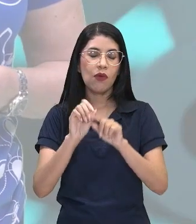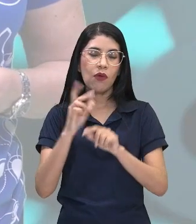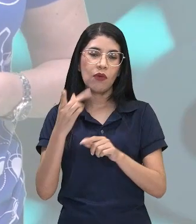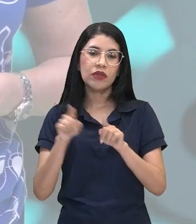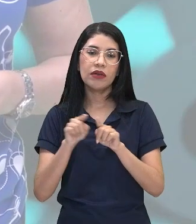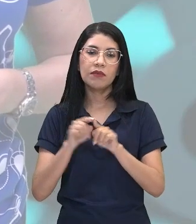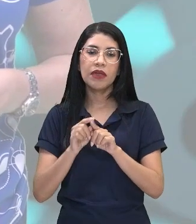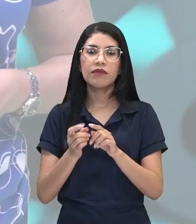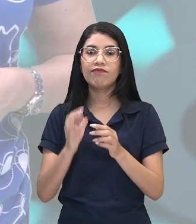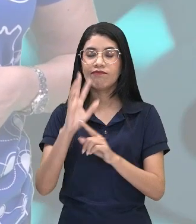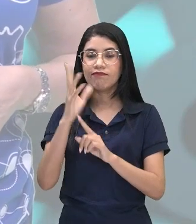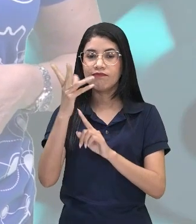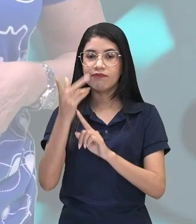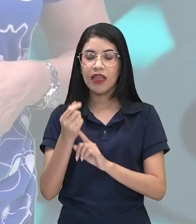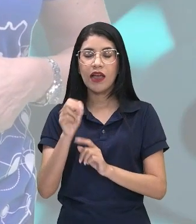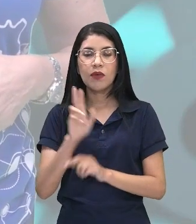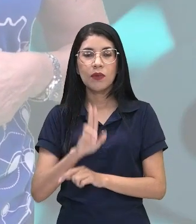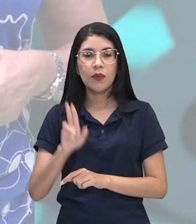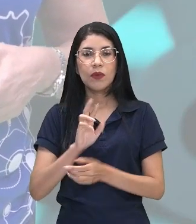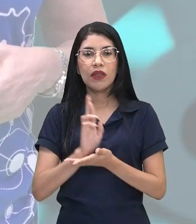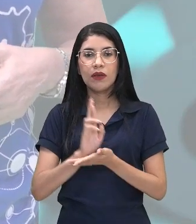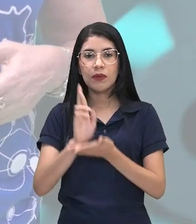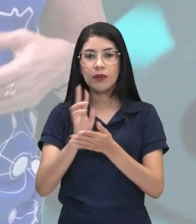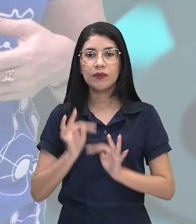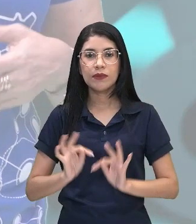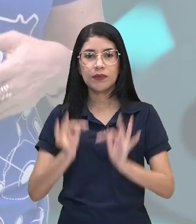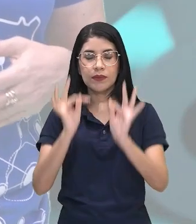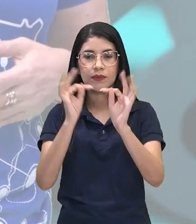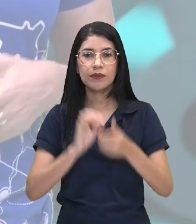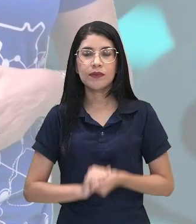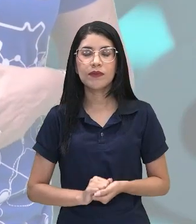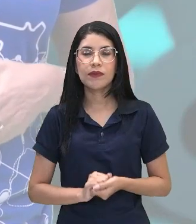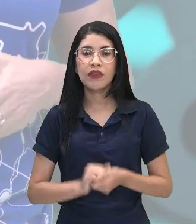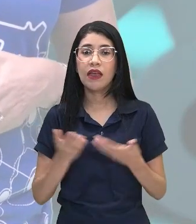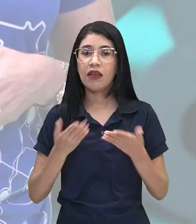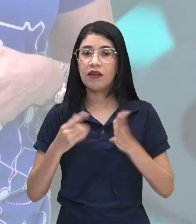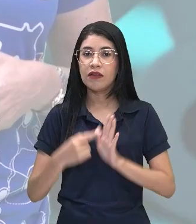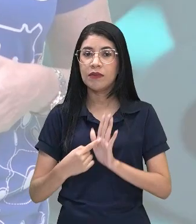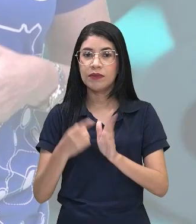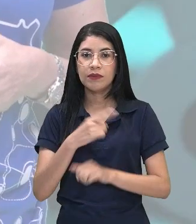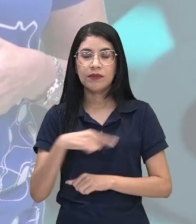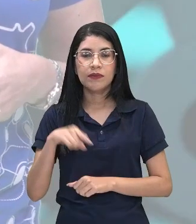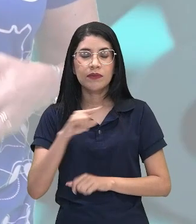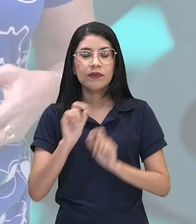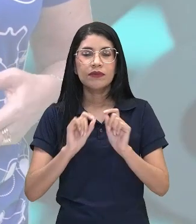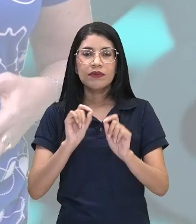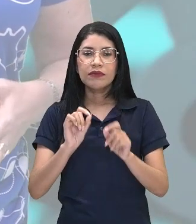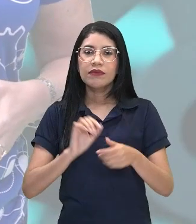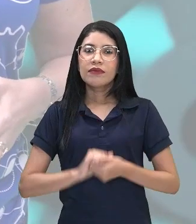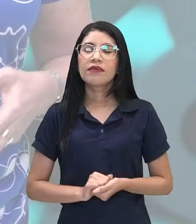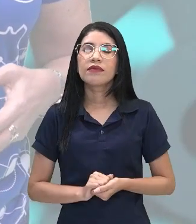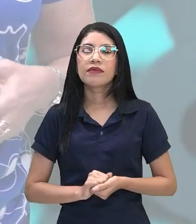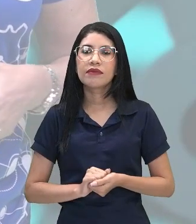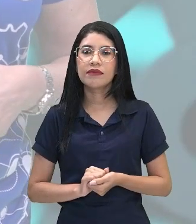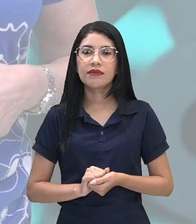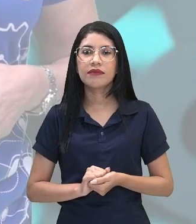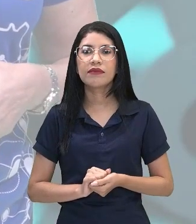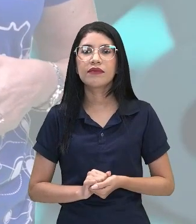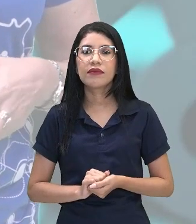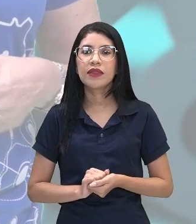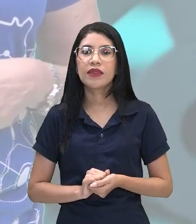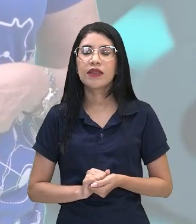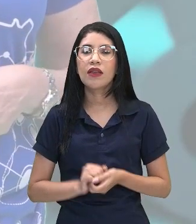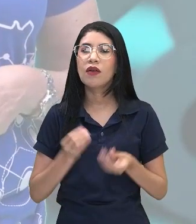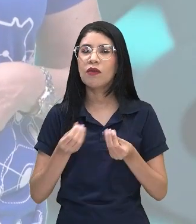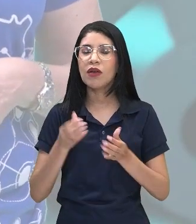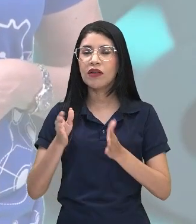recursos tecnológicos. E vamos mostrar para vocês uma instalação desse período da